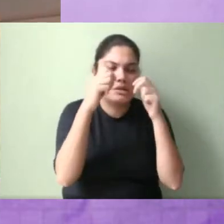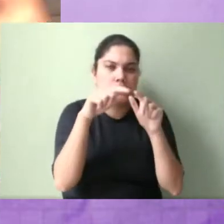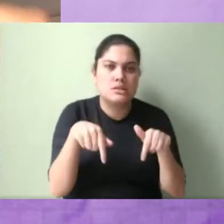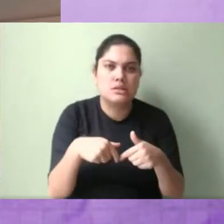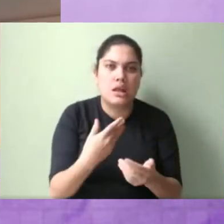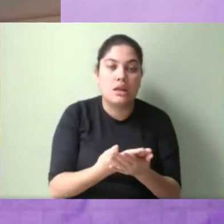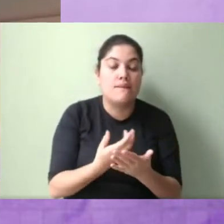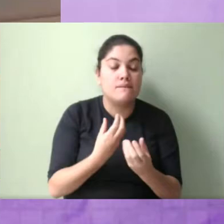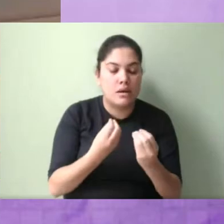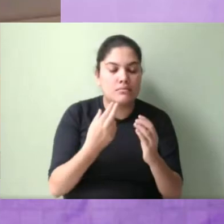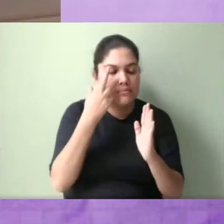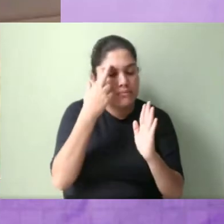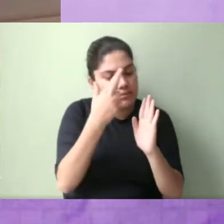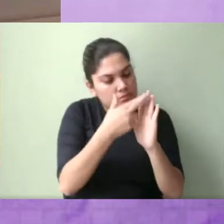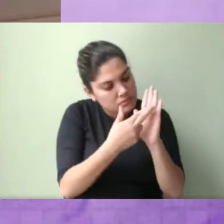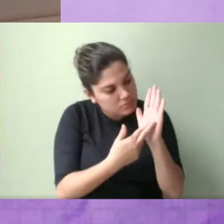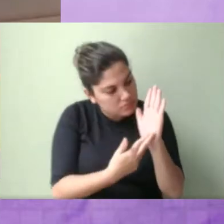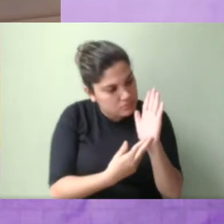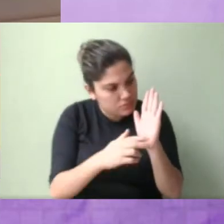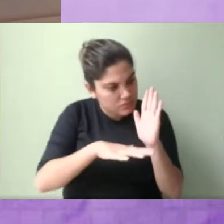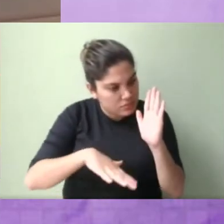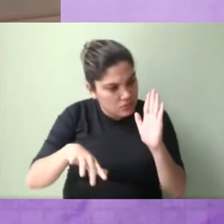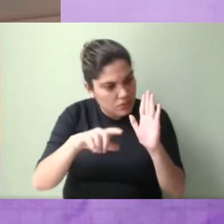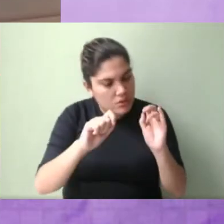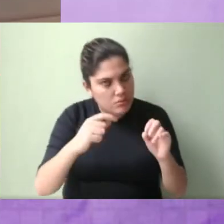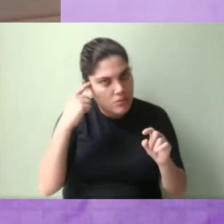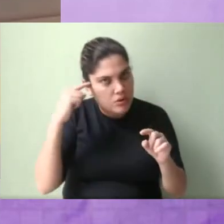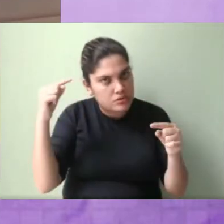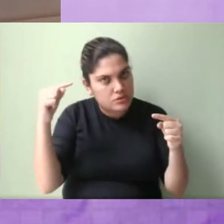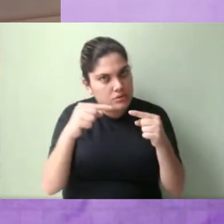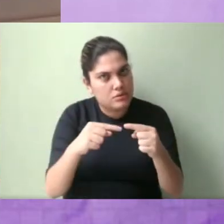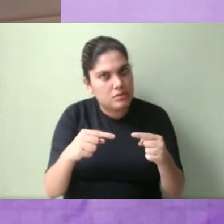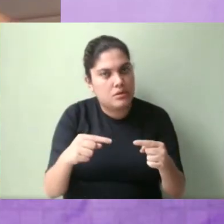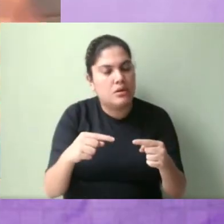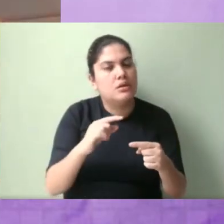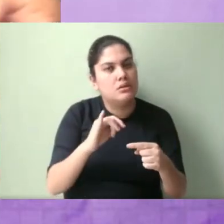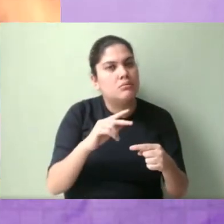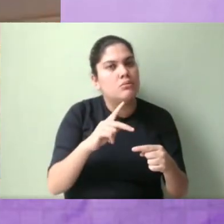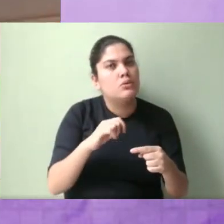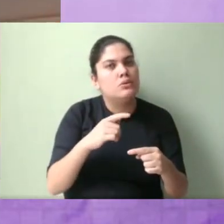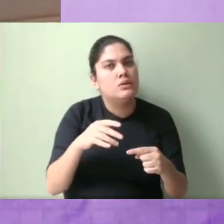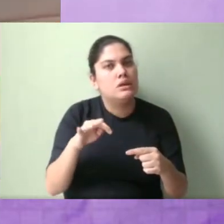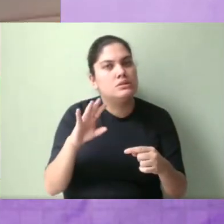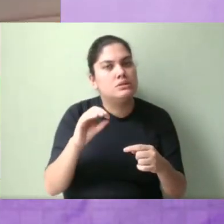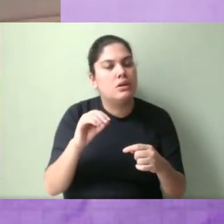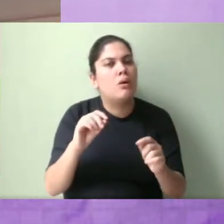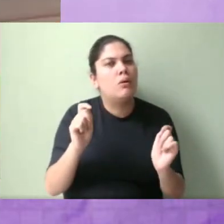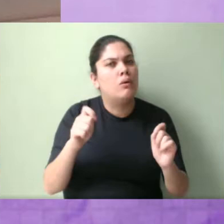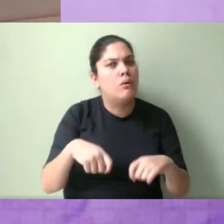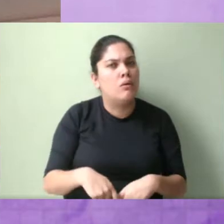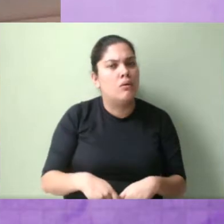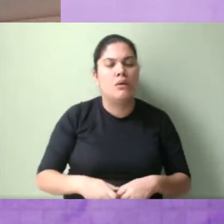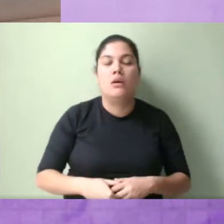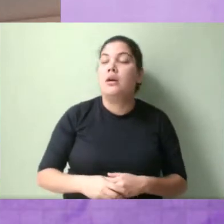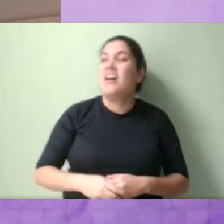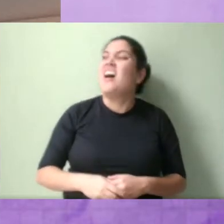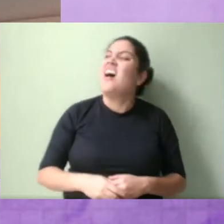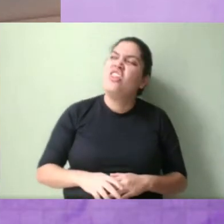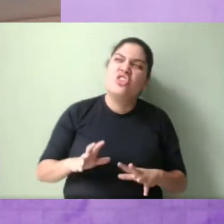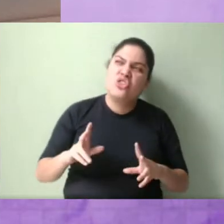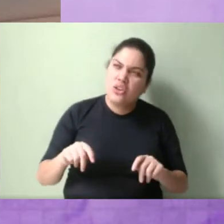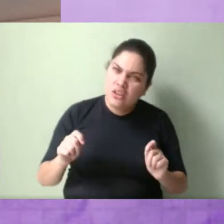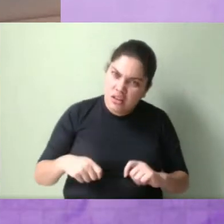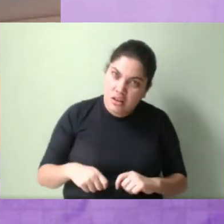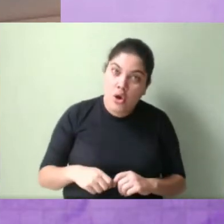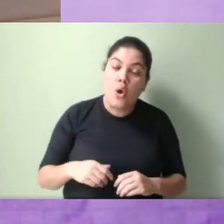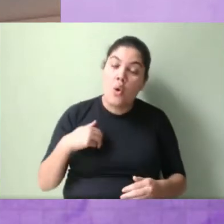uma cantada, é um assovio, é passar a mão, é me abordar no banheiro, é me constranger na sala de aula. Vamos definir no nosso universo